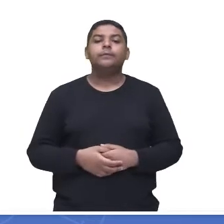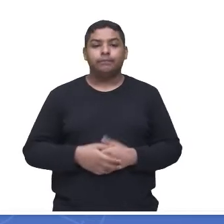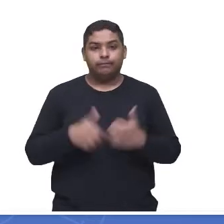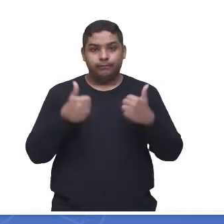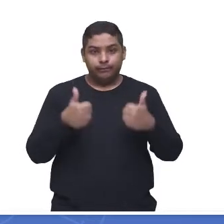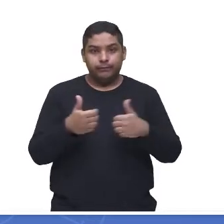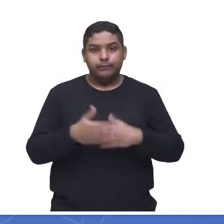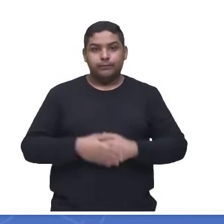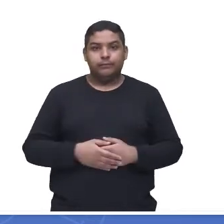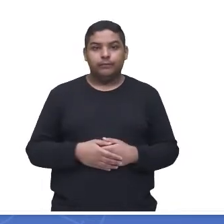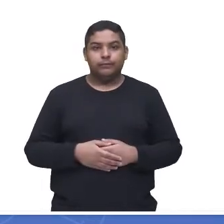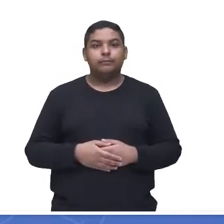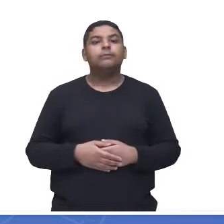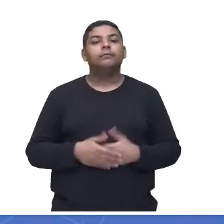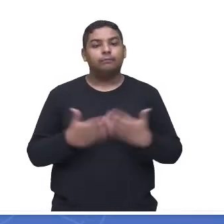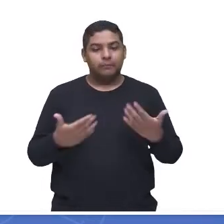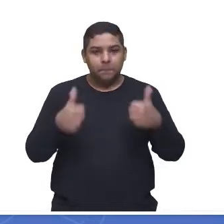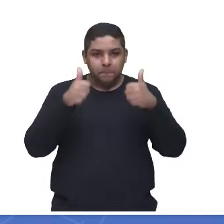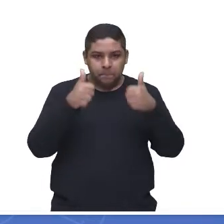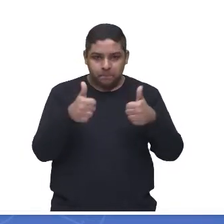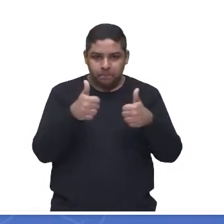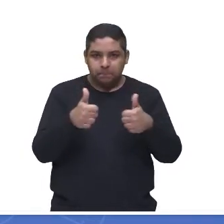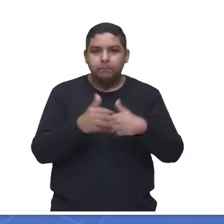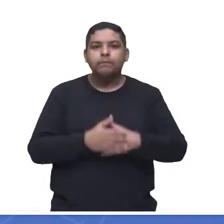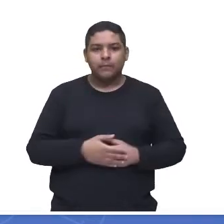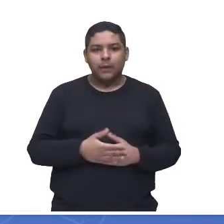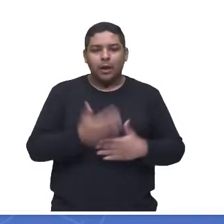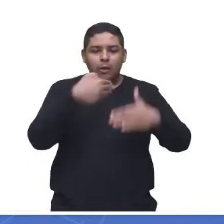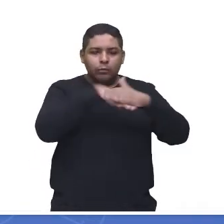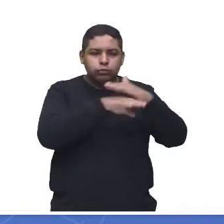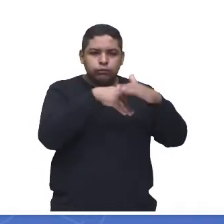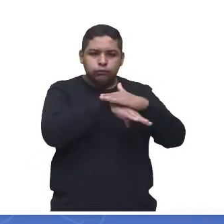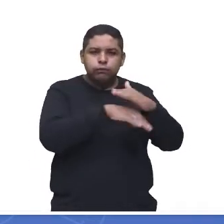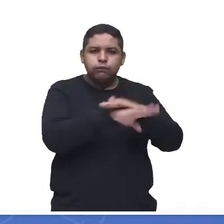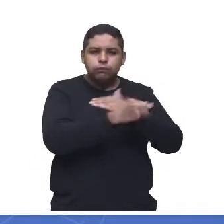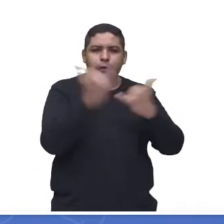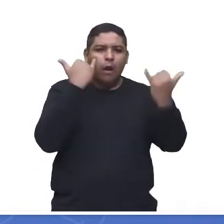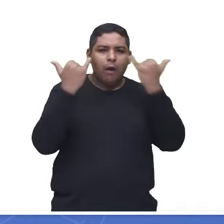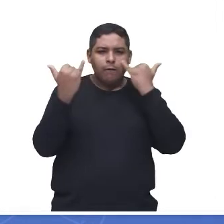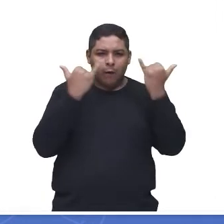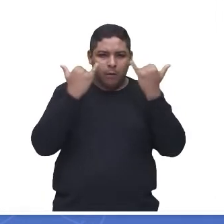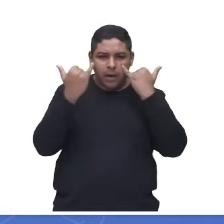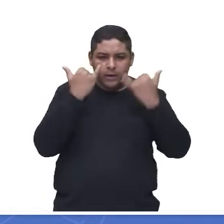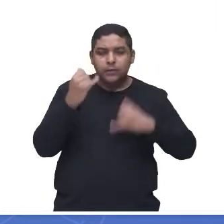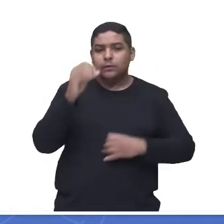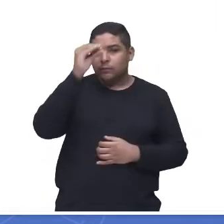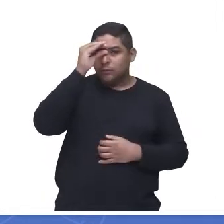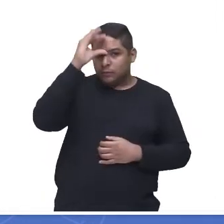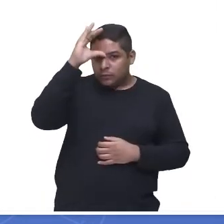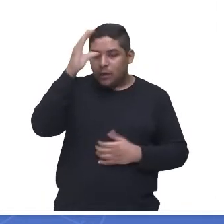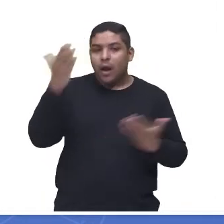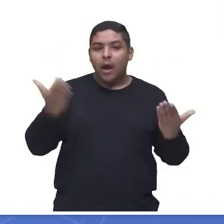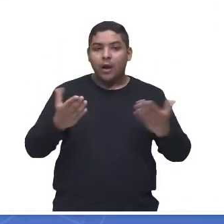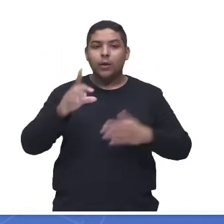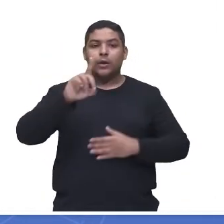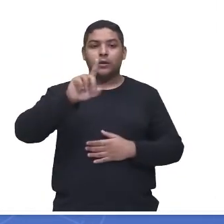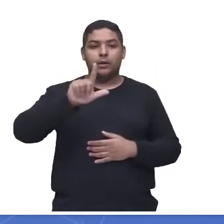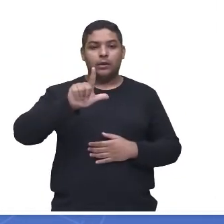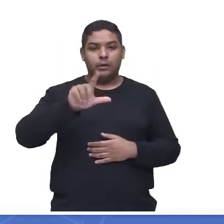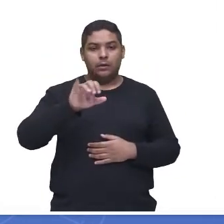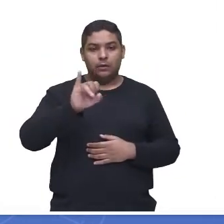bom? Então, beleza. Guardem essas informações e vamos agora para as questões da